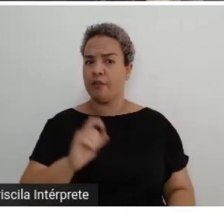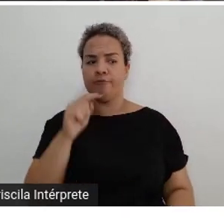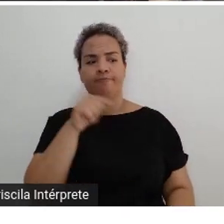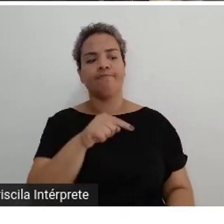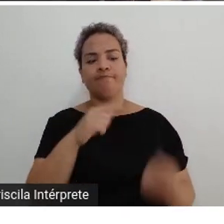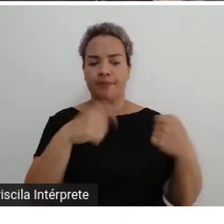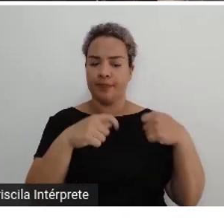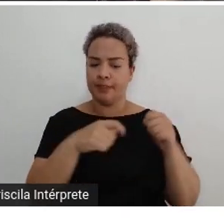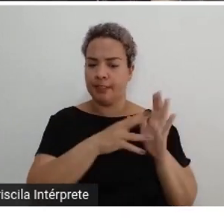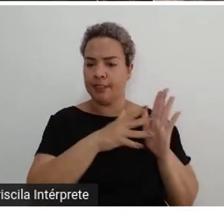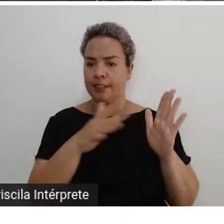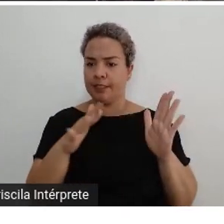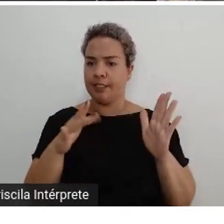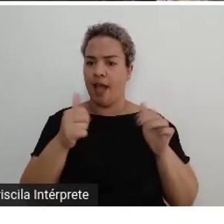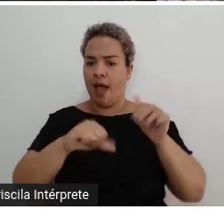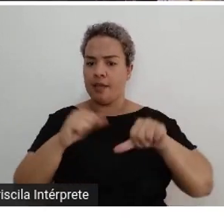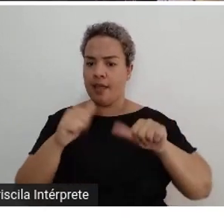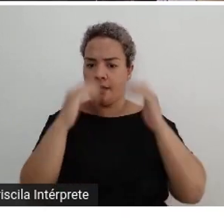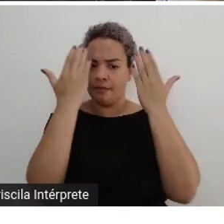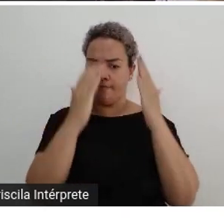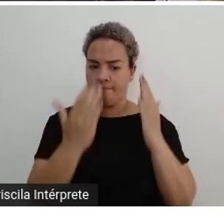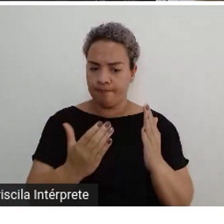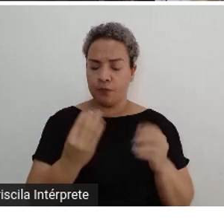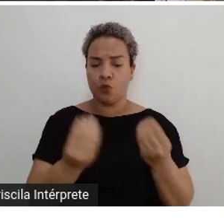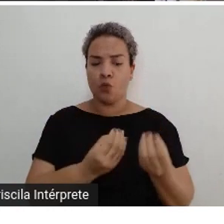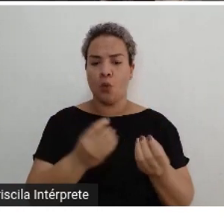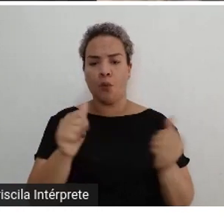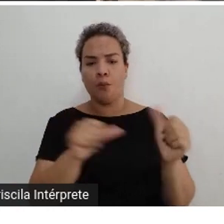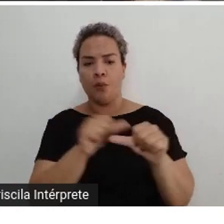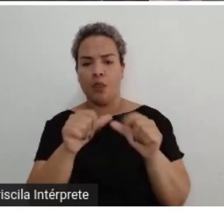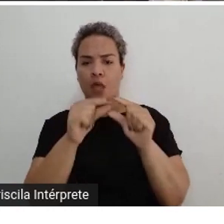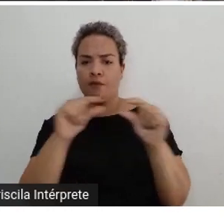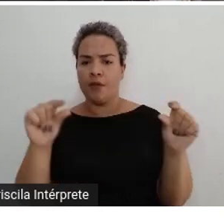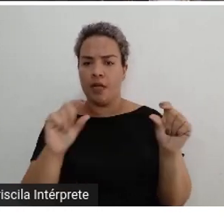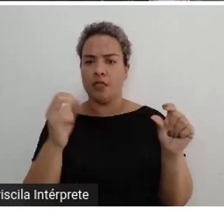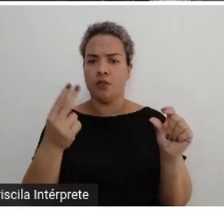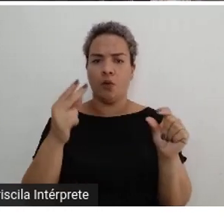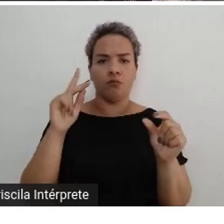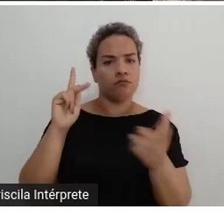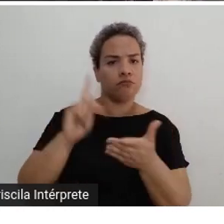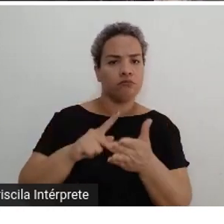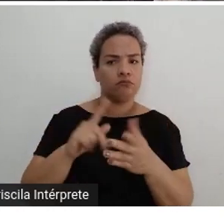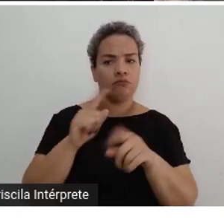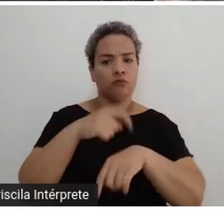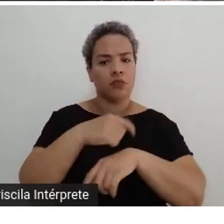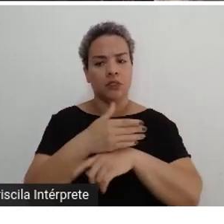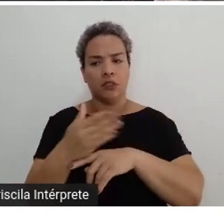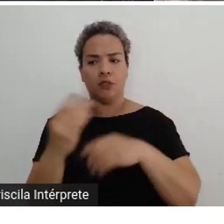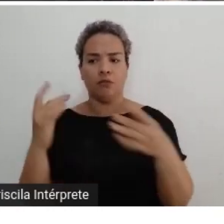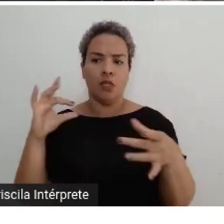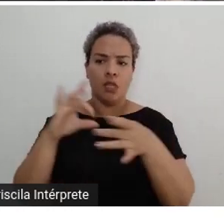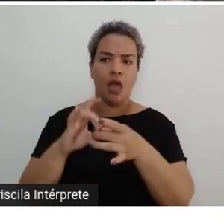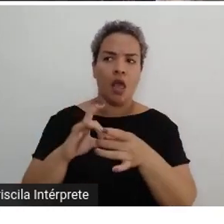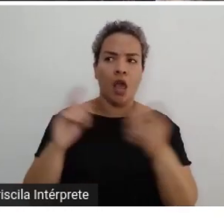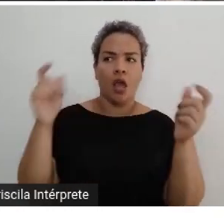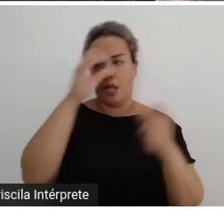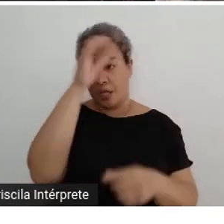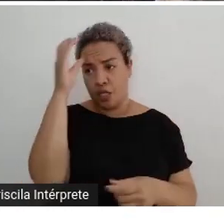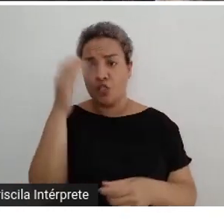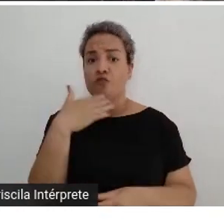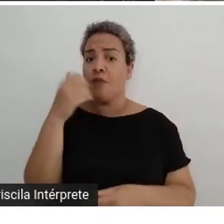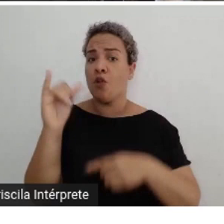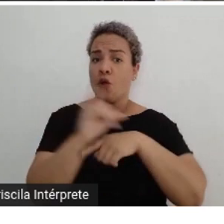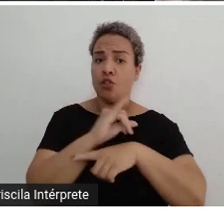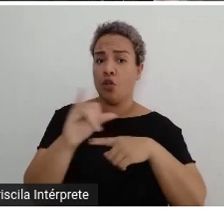analisar. Eu preciso entender se eu posso mudar algo na frase que vai gerar um maior engajamento. Ou se o que eu